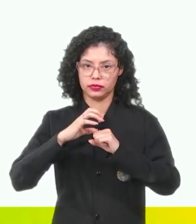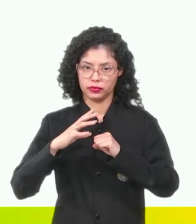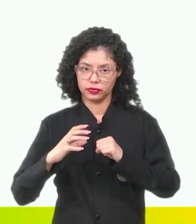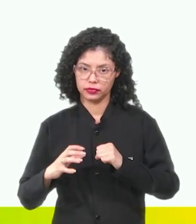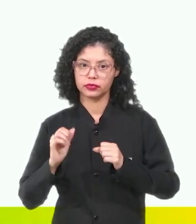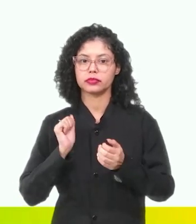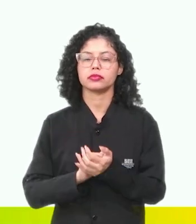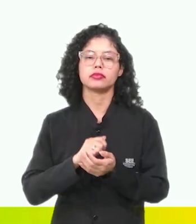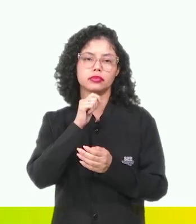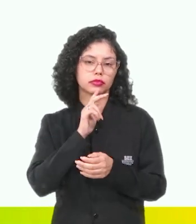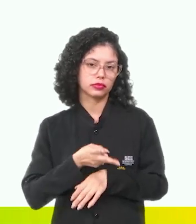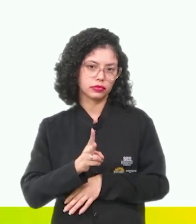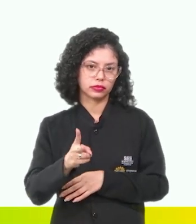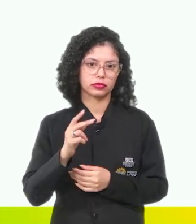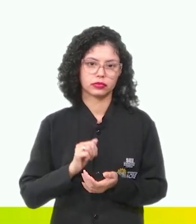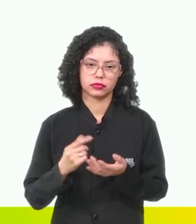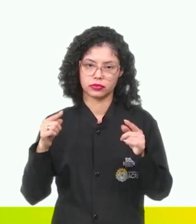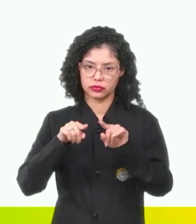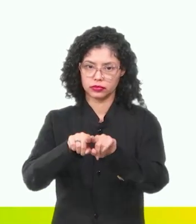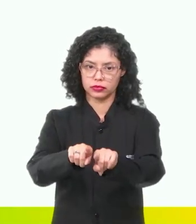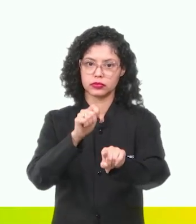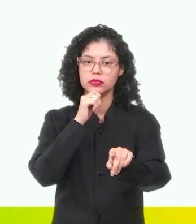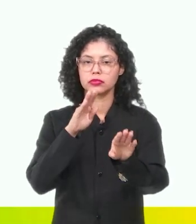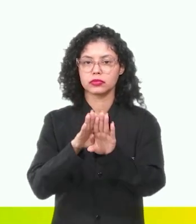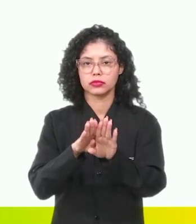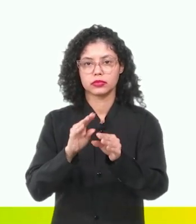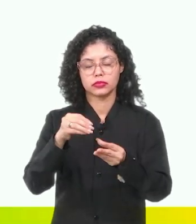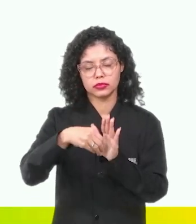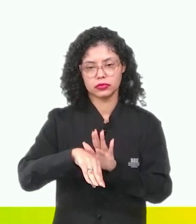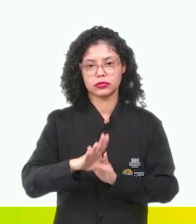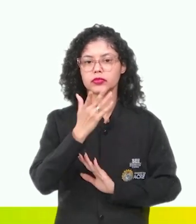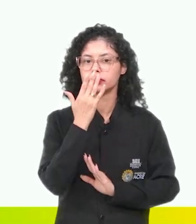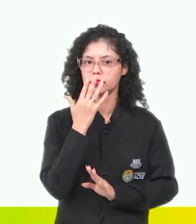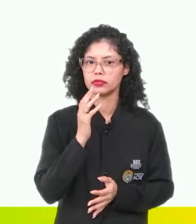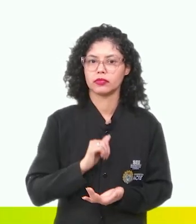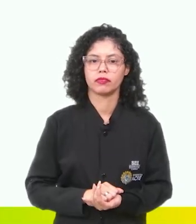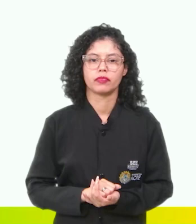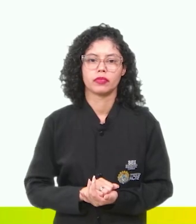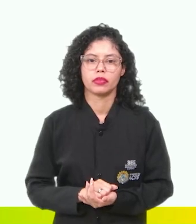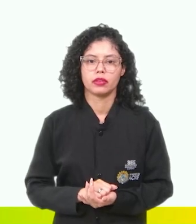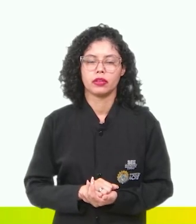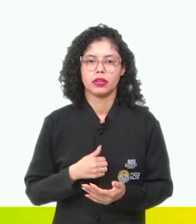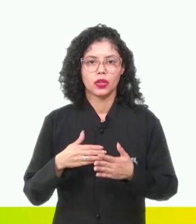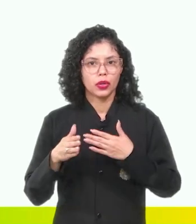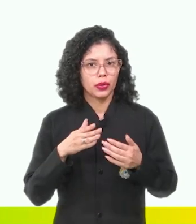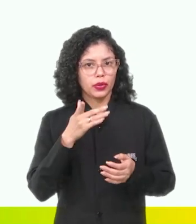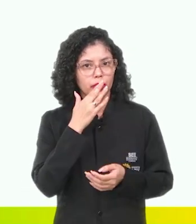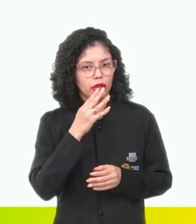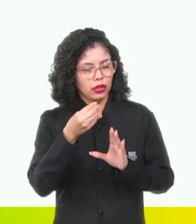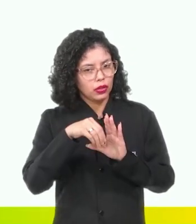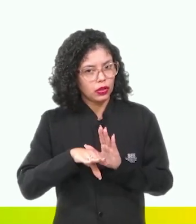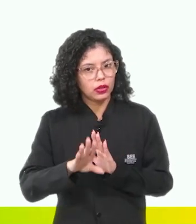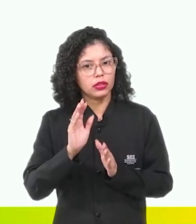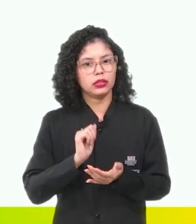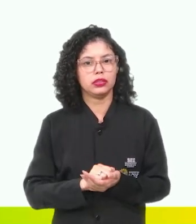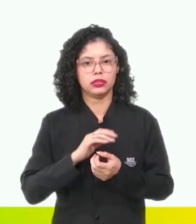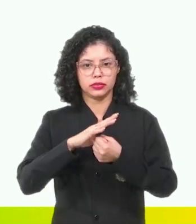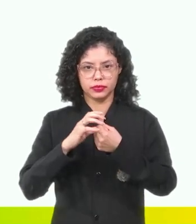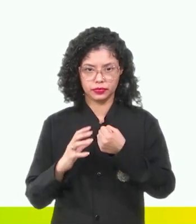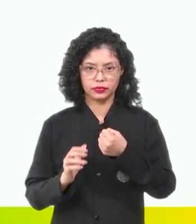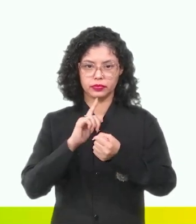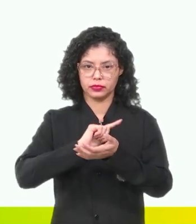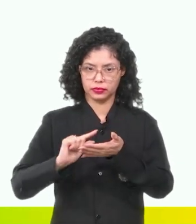ervilha simultaneamente, verificou que a transmissão hereditária da cor era independentemente da transmissão hereditária de formato